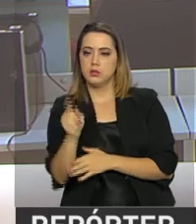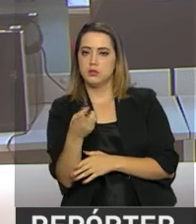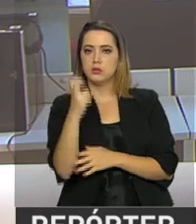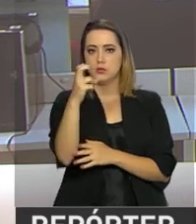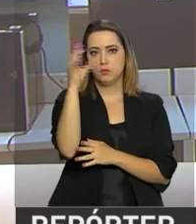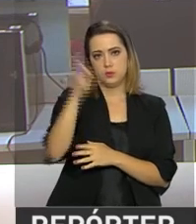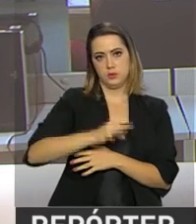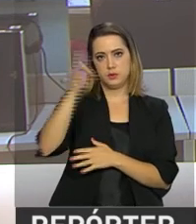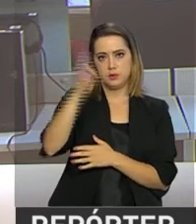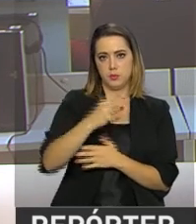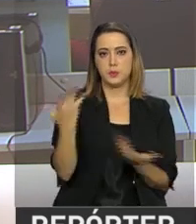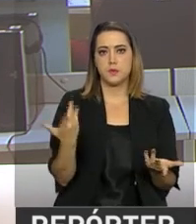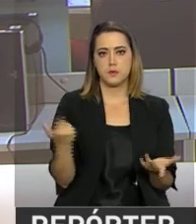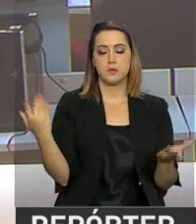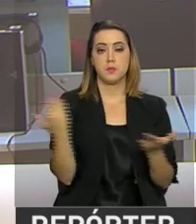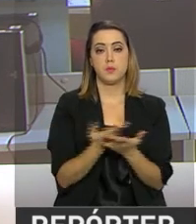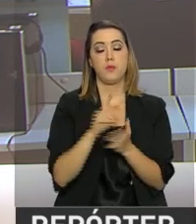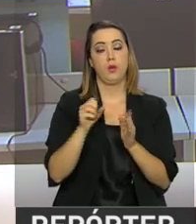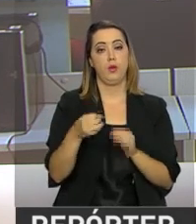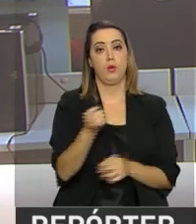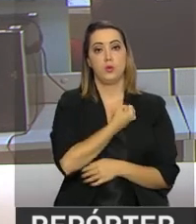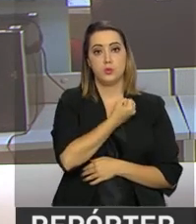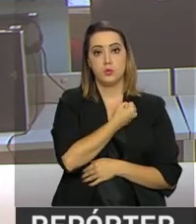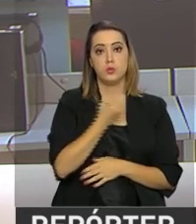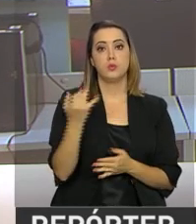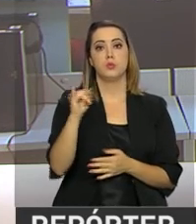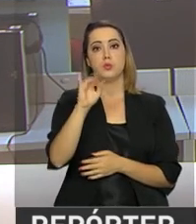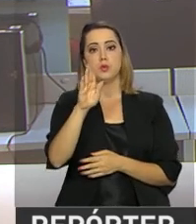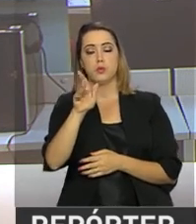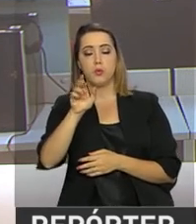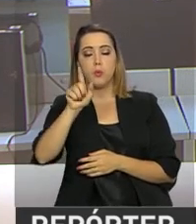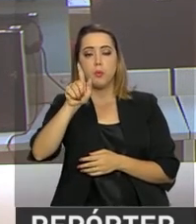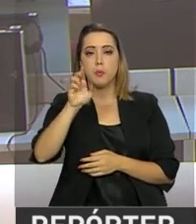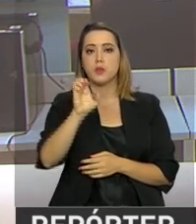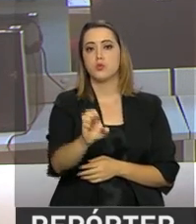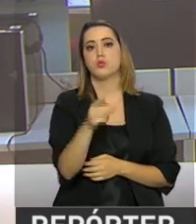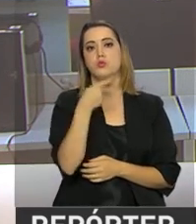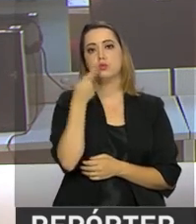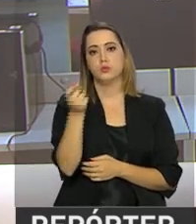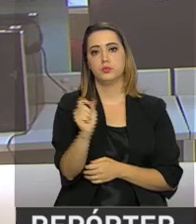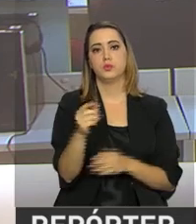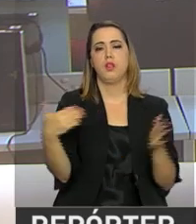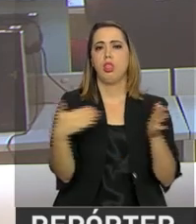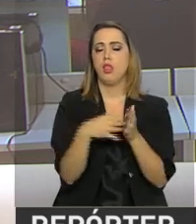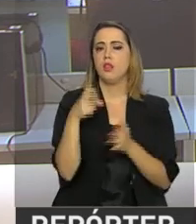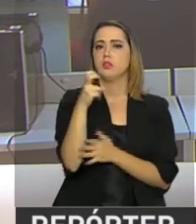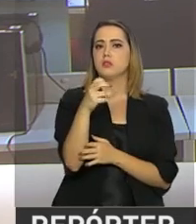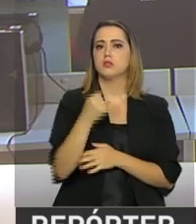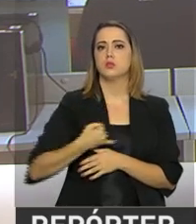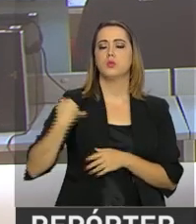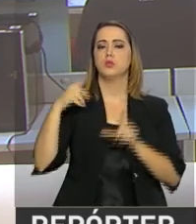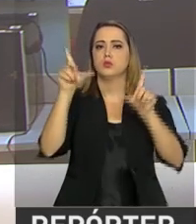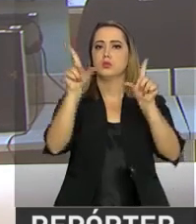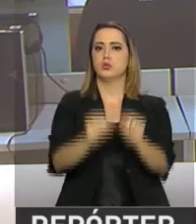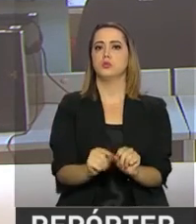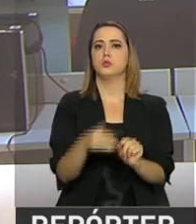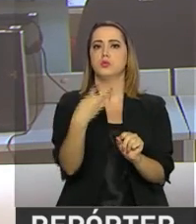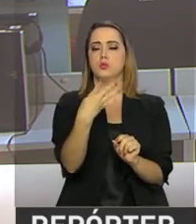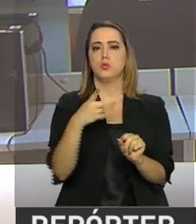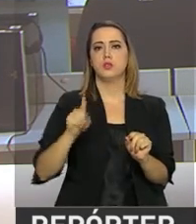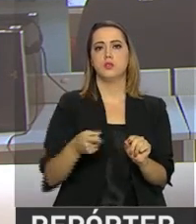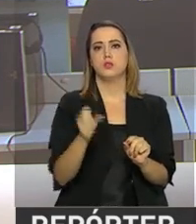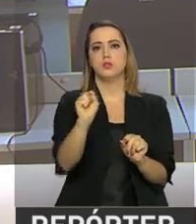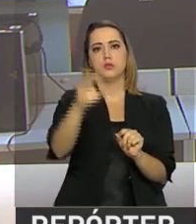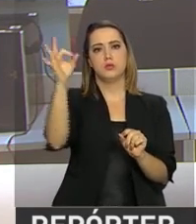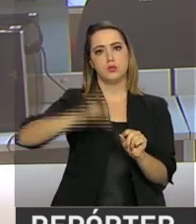são do Registro Civil, divulgado hoje pelo IBGE. Já a mortalidade de crianças de até 5 anos teve queda de